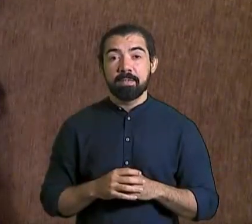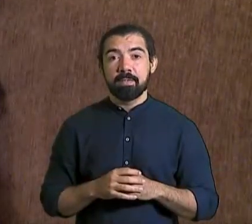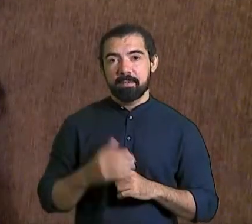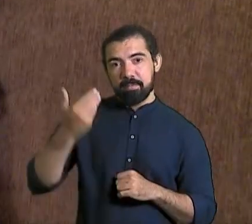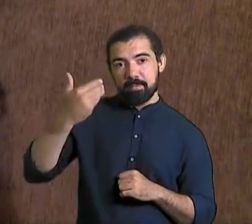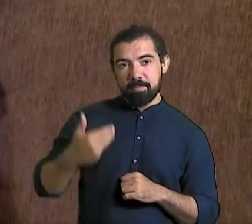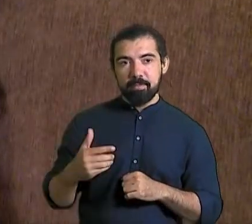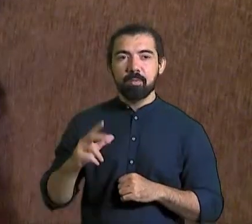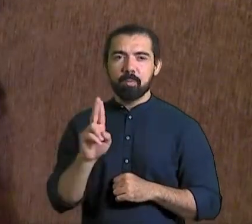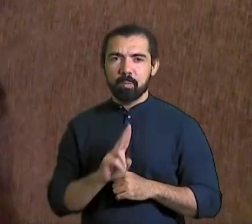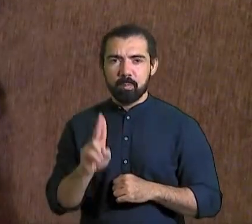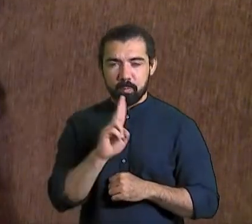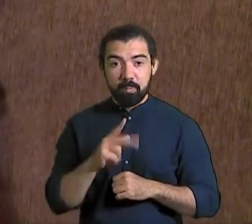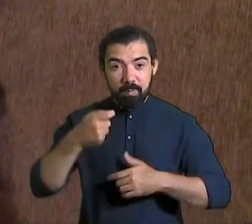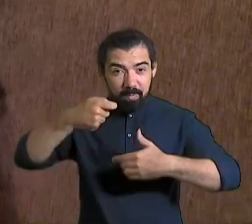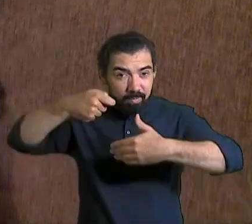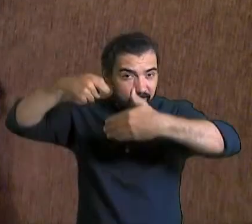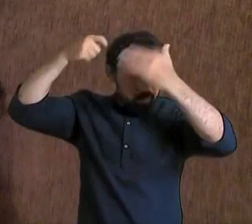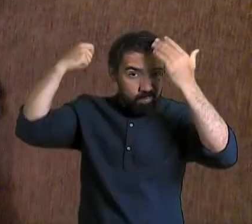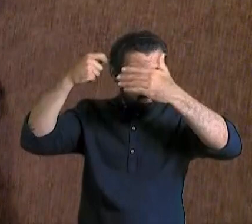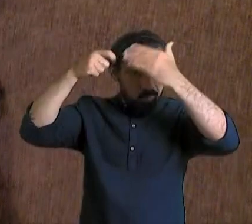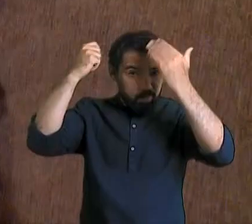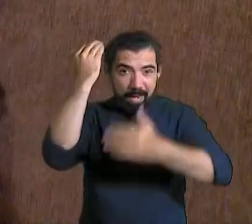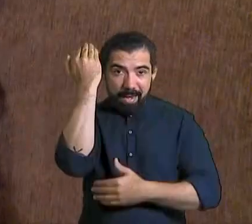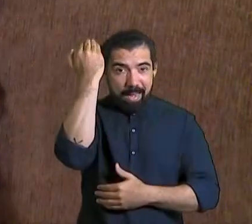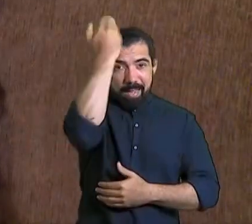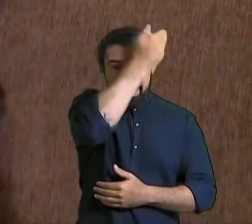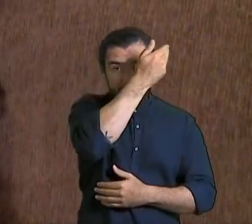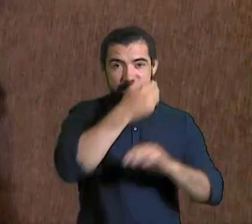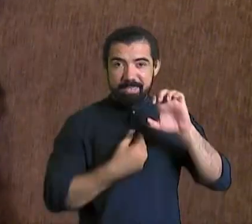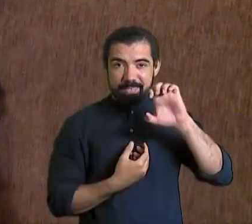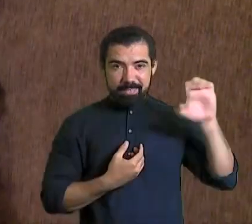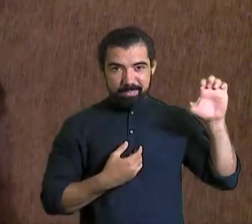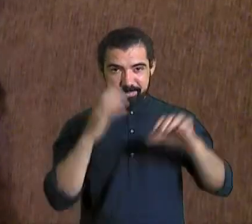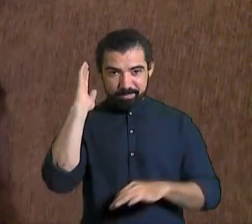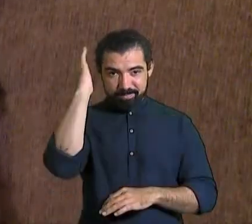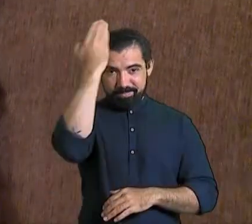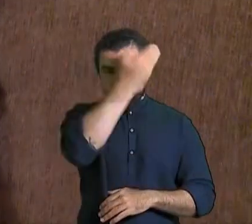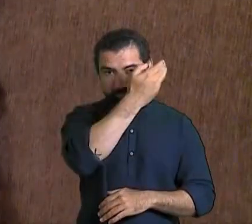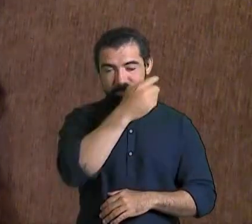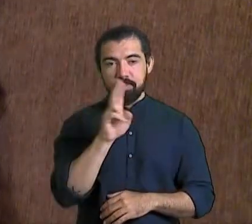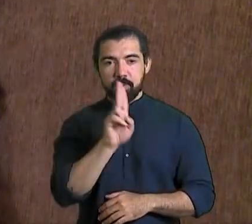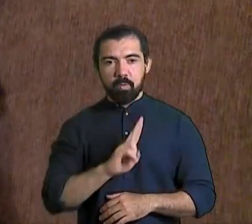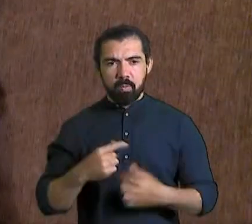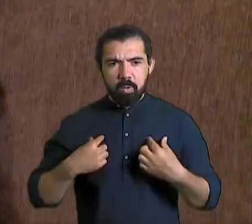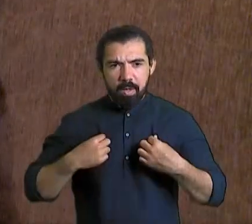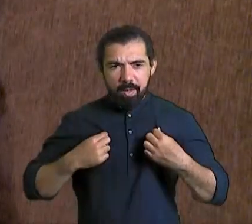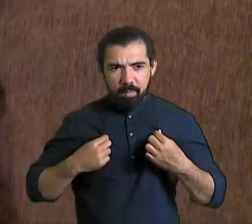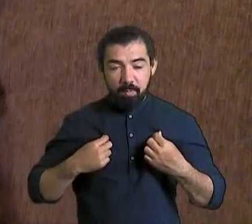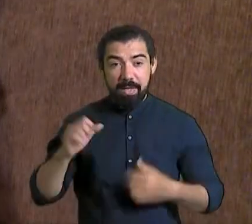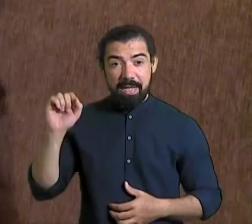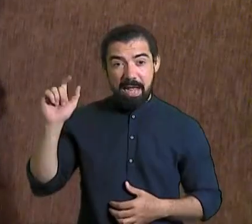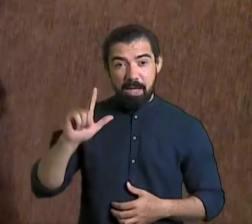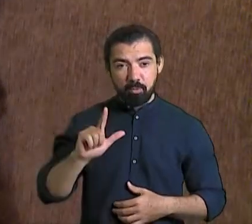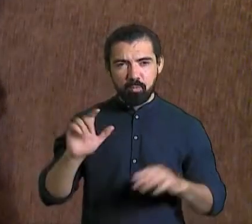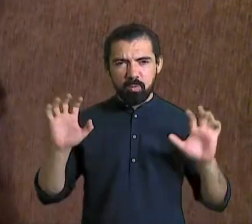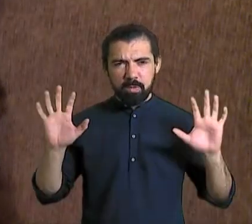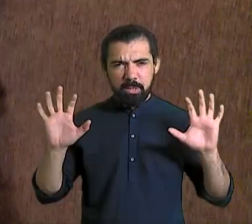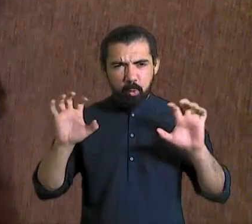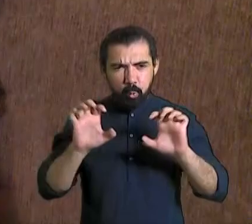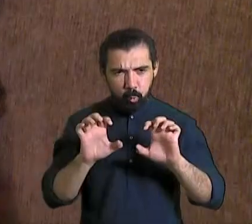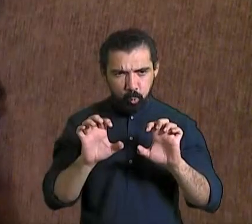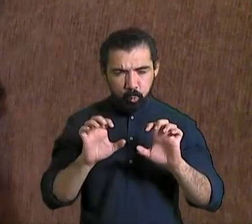estou com o cabelo partido ao lado esquerdo, estou vestindo uma camisa